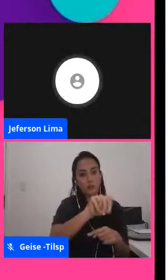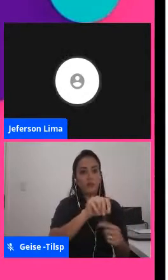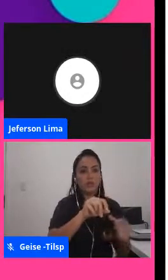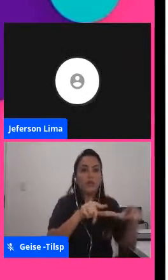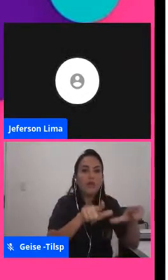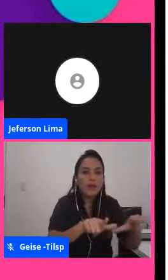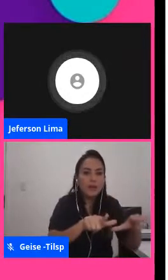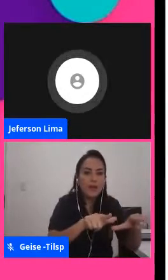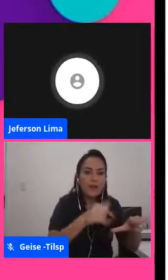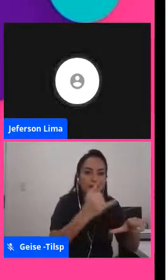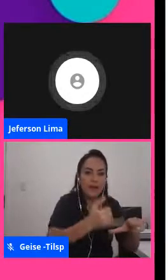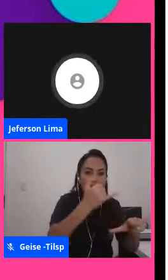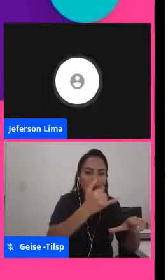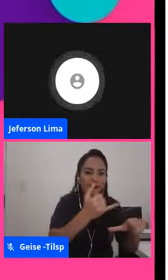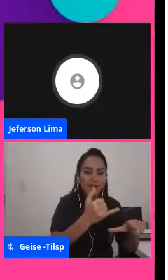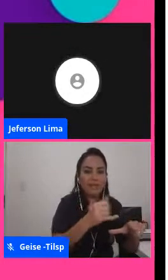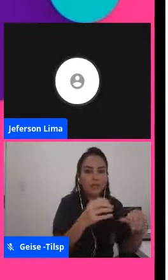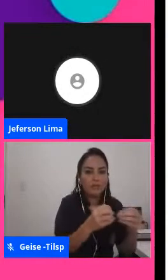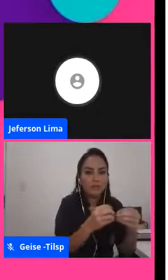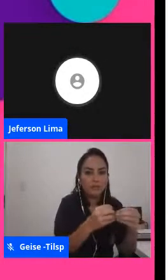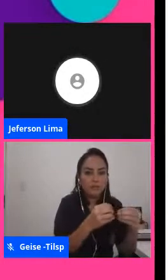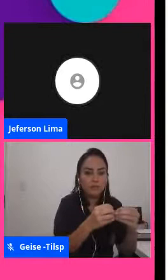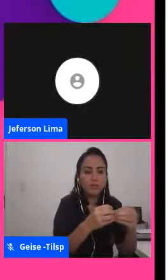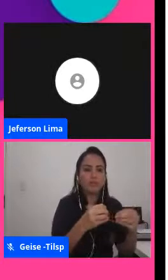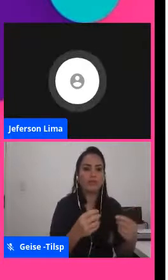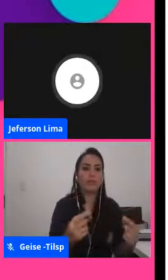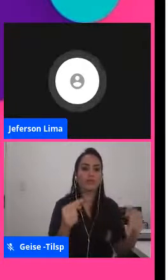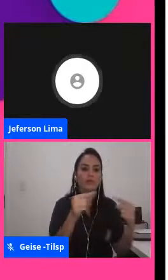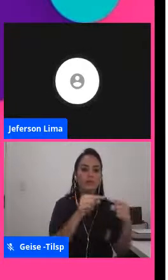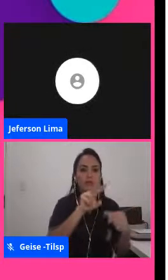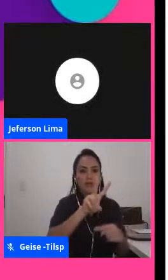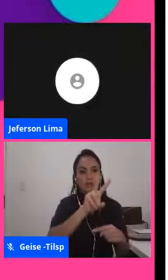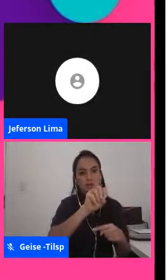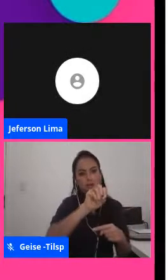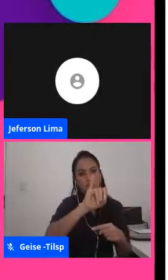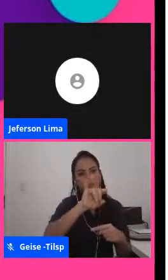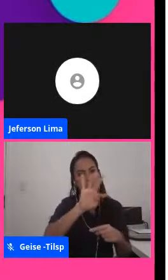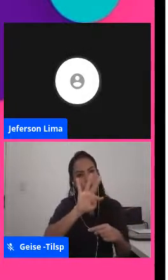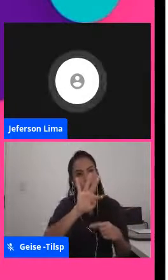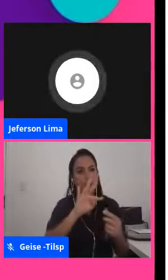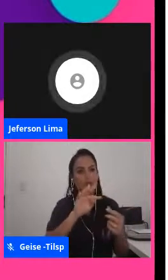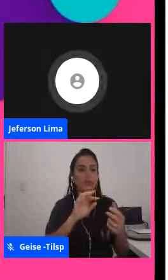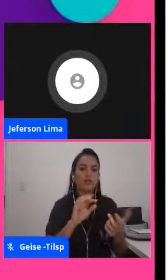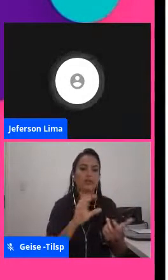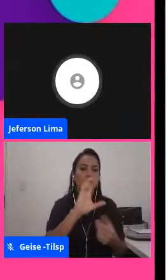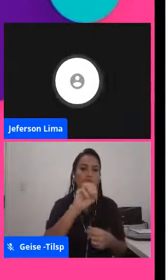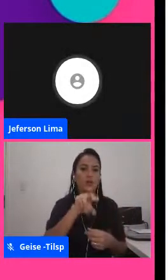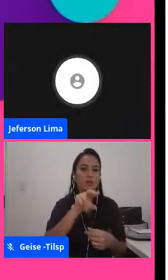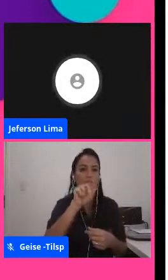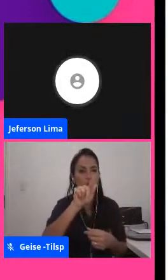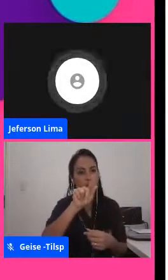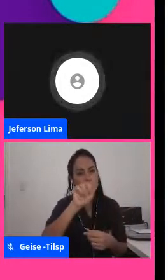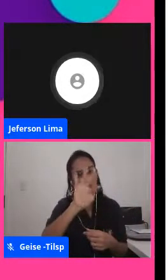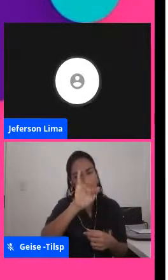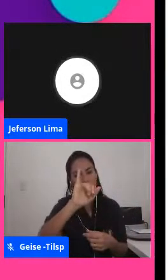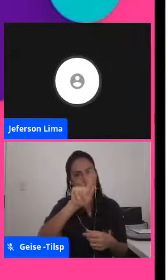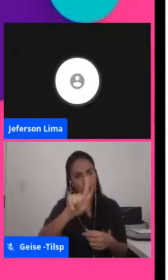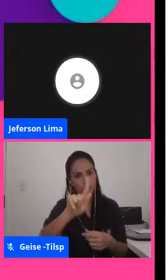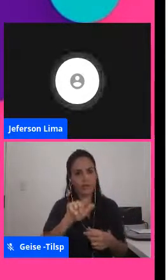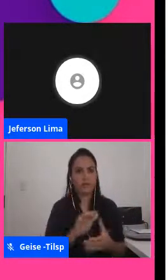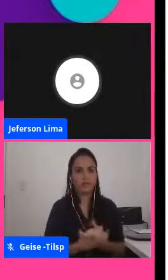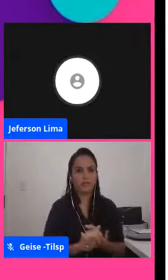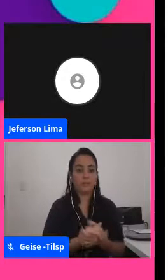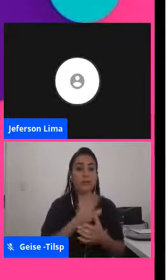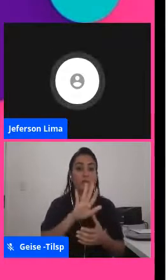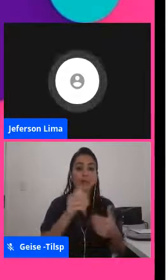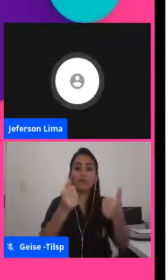funções, né, Void Loop, Void Config e por aí vai. Apesar de eu não pretender conversar muito aqui sobre